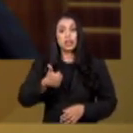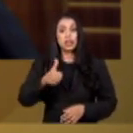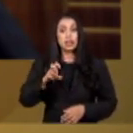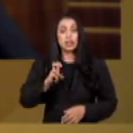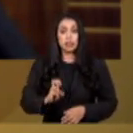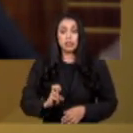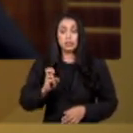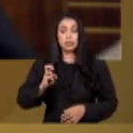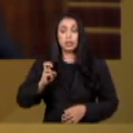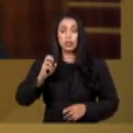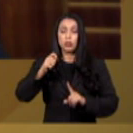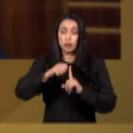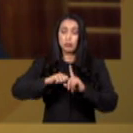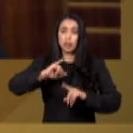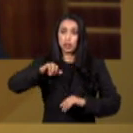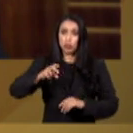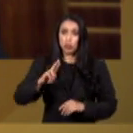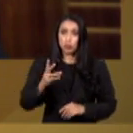2007